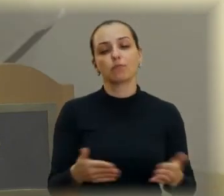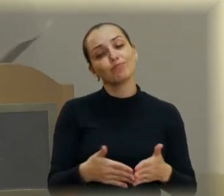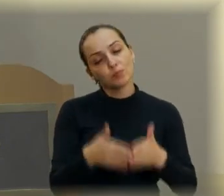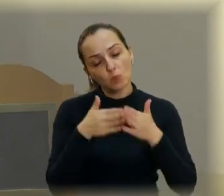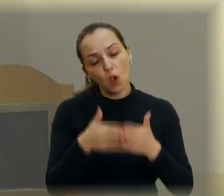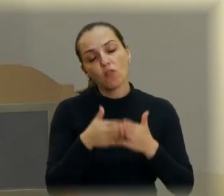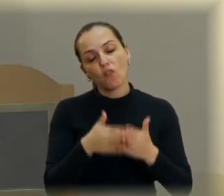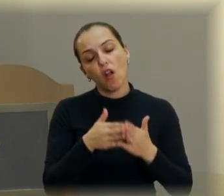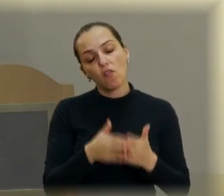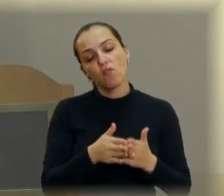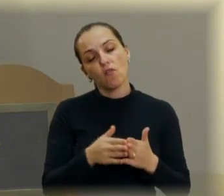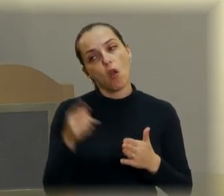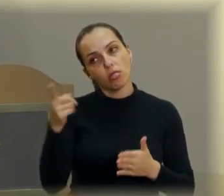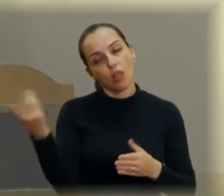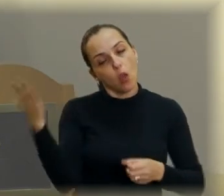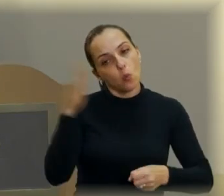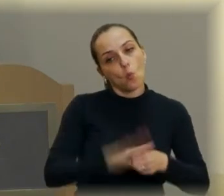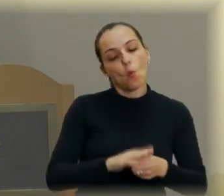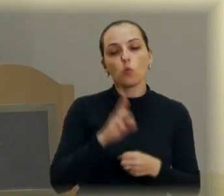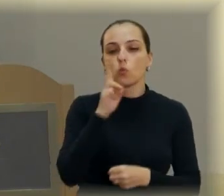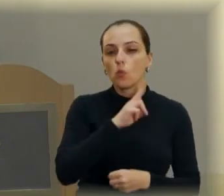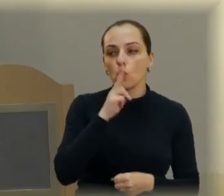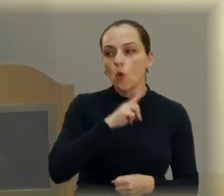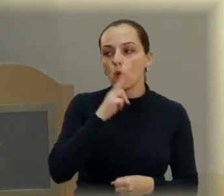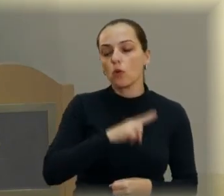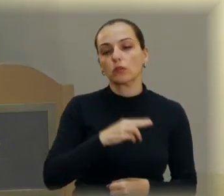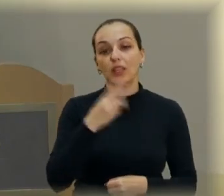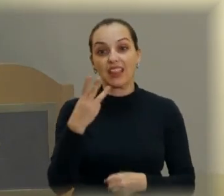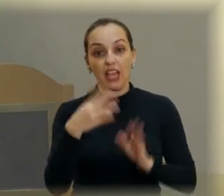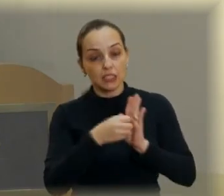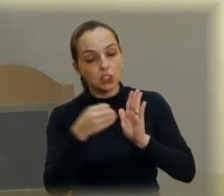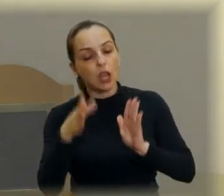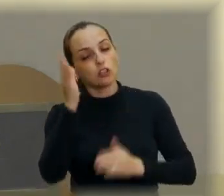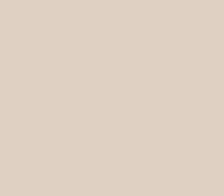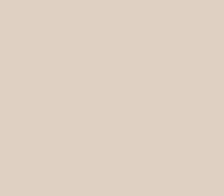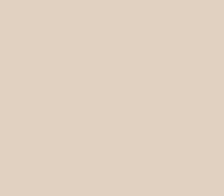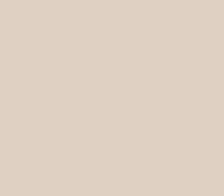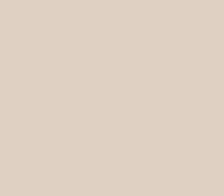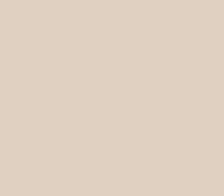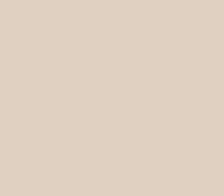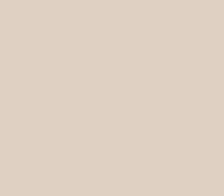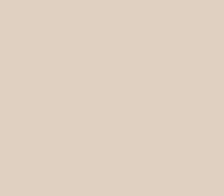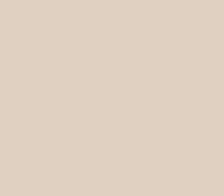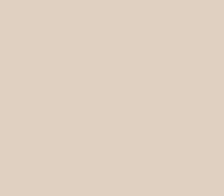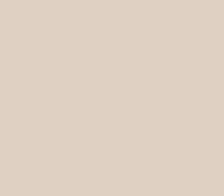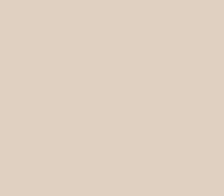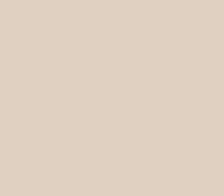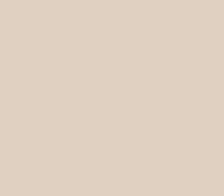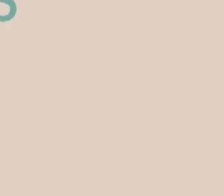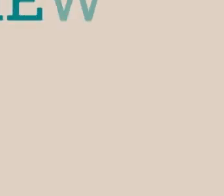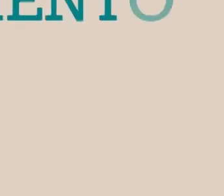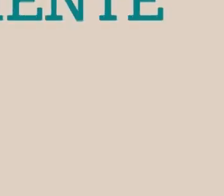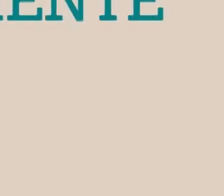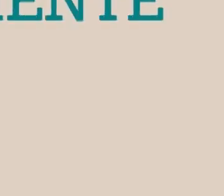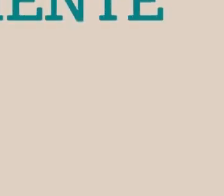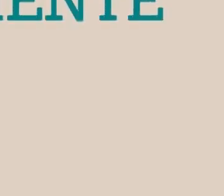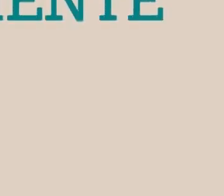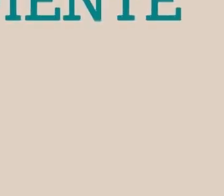favor que faço atendimento jeito que foi feito três indicações obrigado a E aí